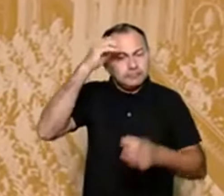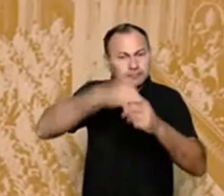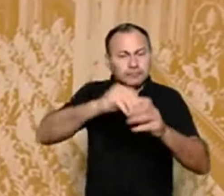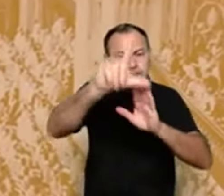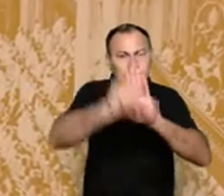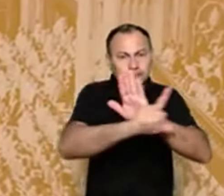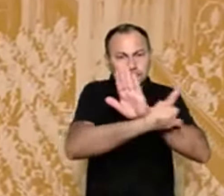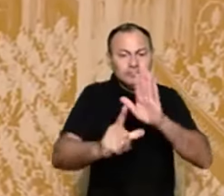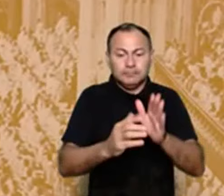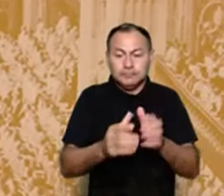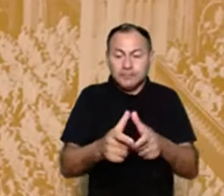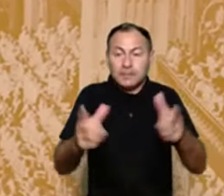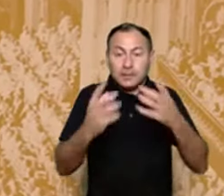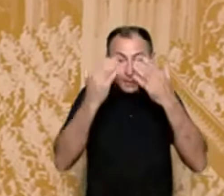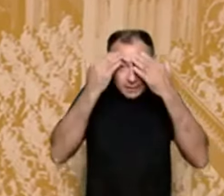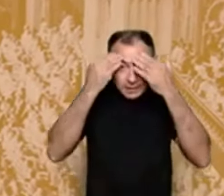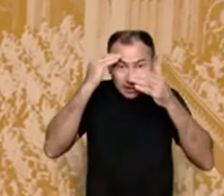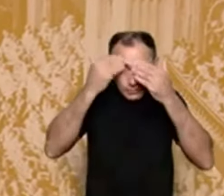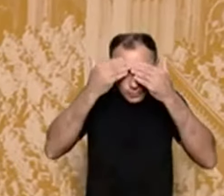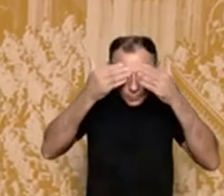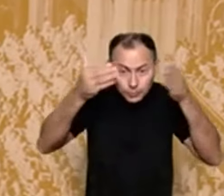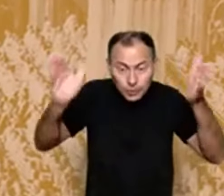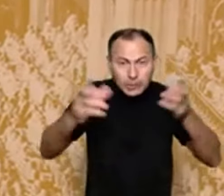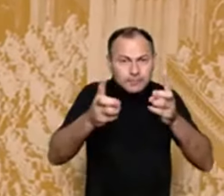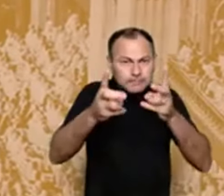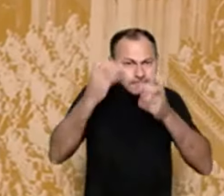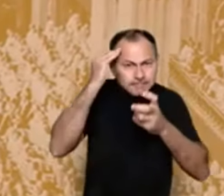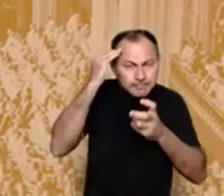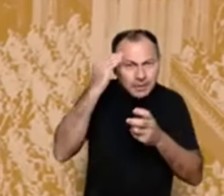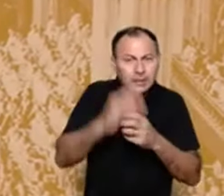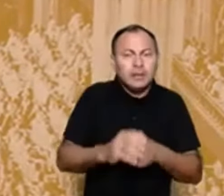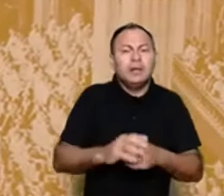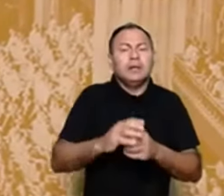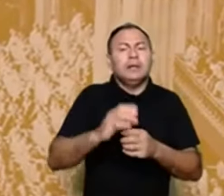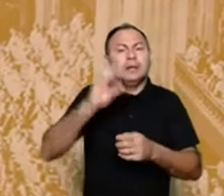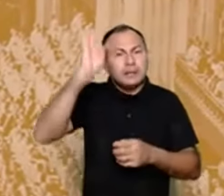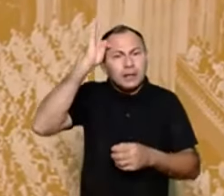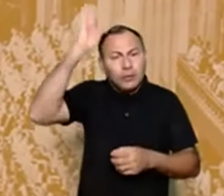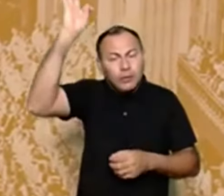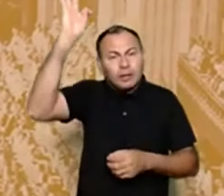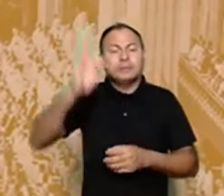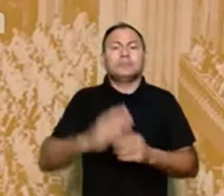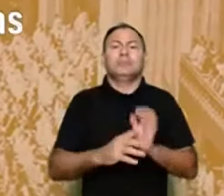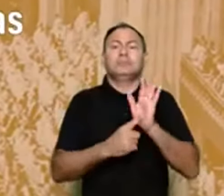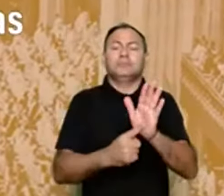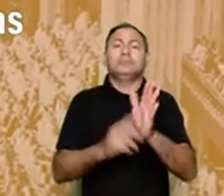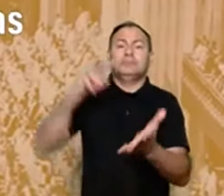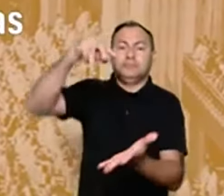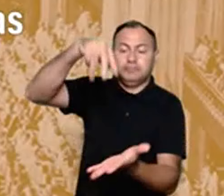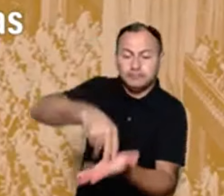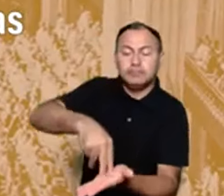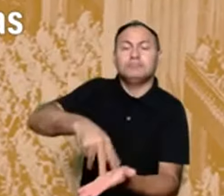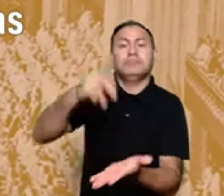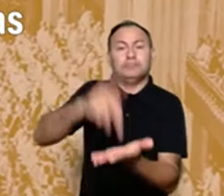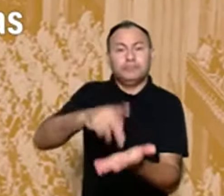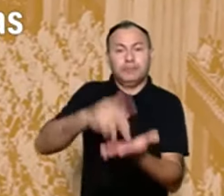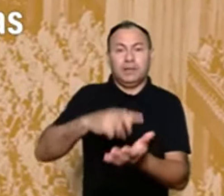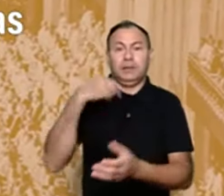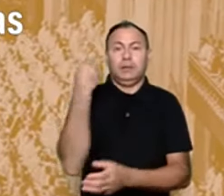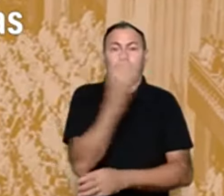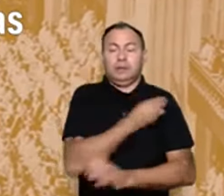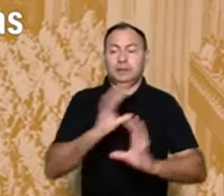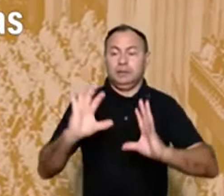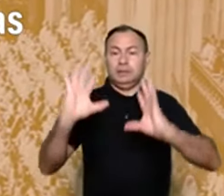liturgia, alargou o olhar para renovar a questão teológica e favorecer a participação ativa